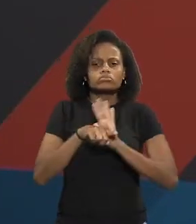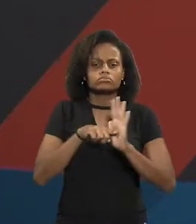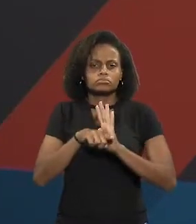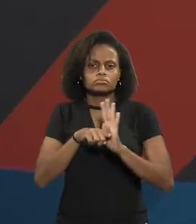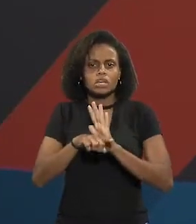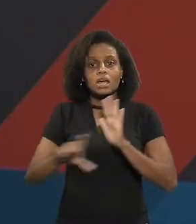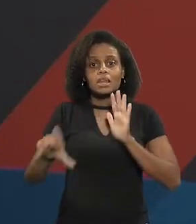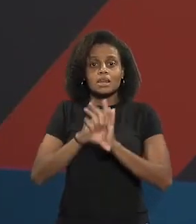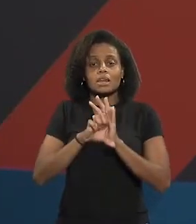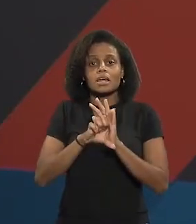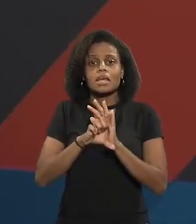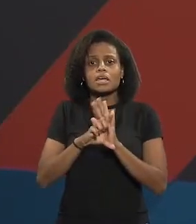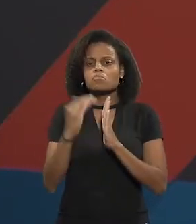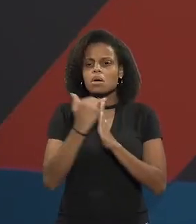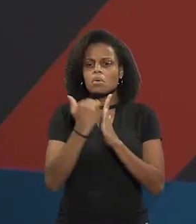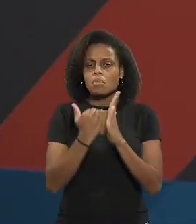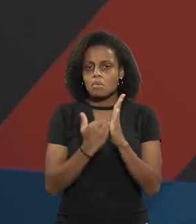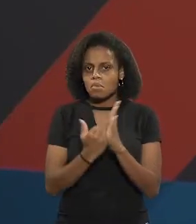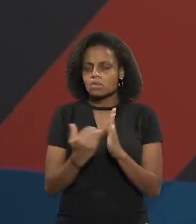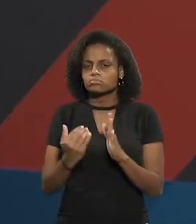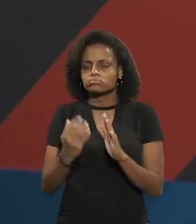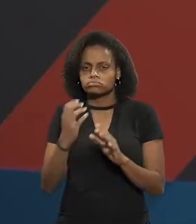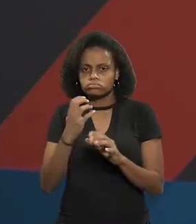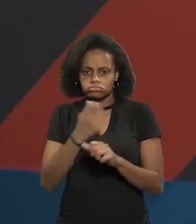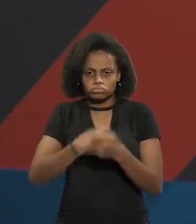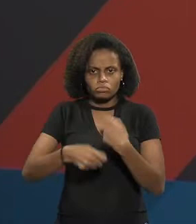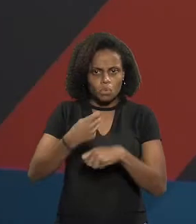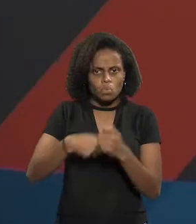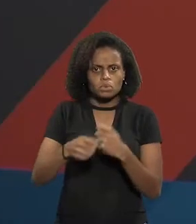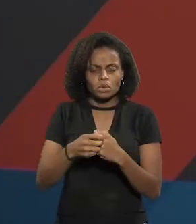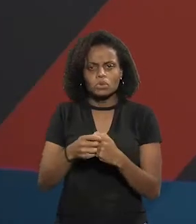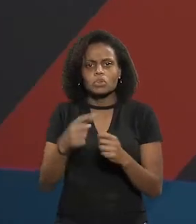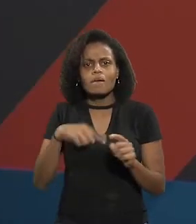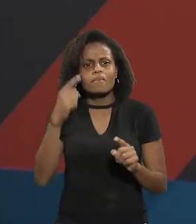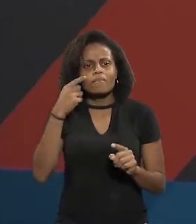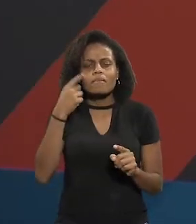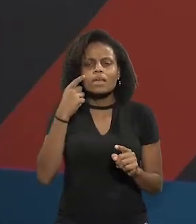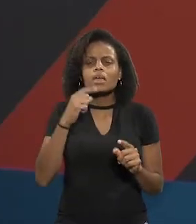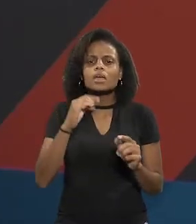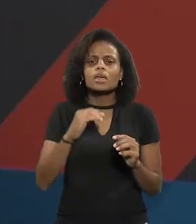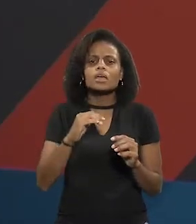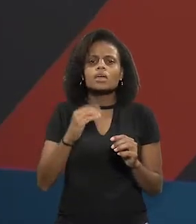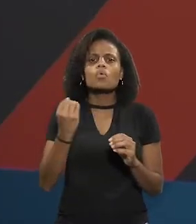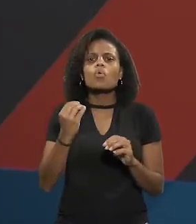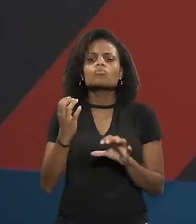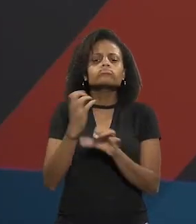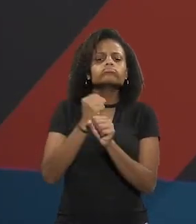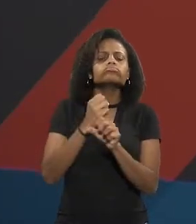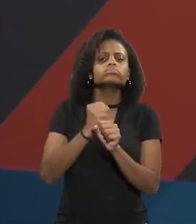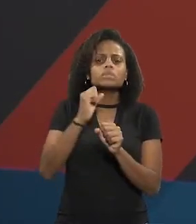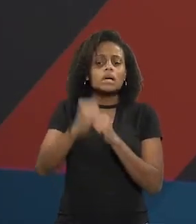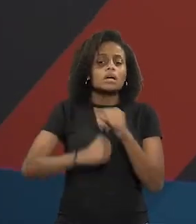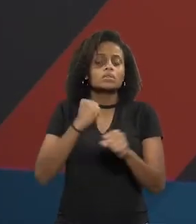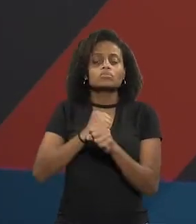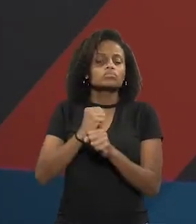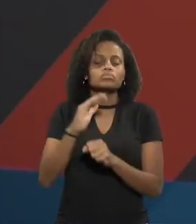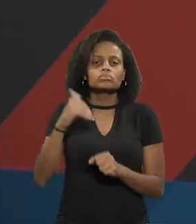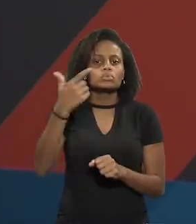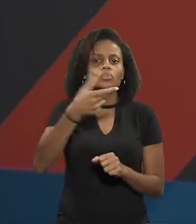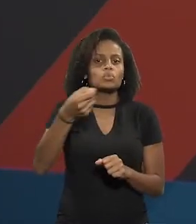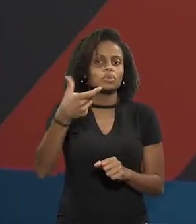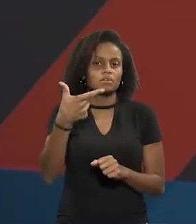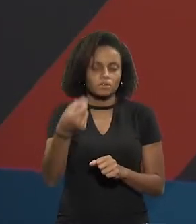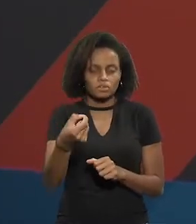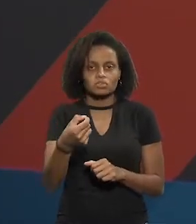da Lei de Diretrizes Orçamentárias, que prepara, que prevê, tem as previsões do orçamento para o ano que vem, né, deputado?